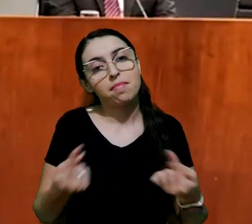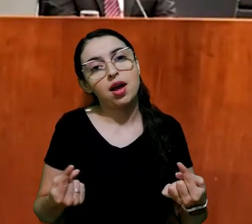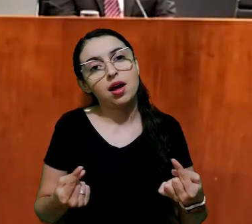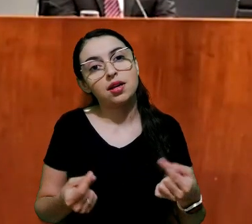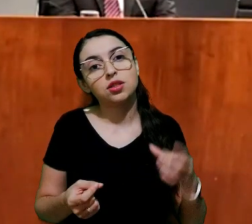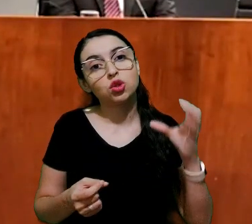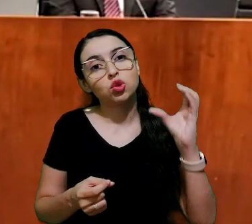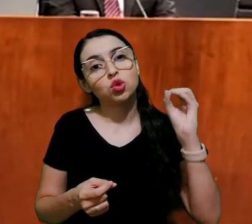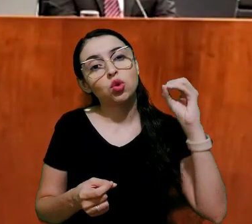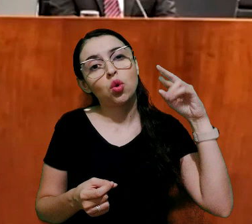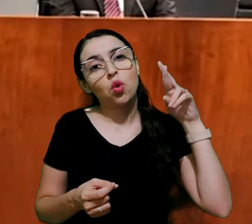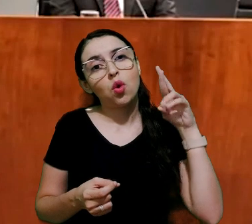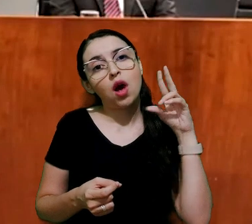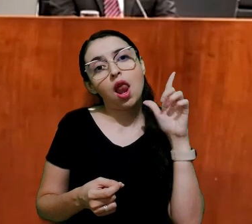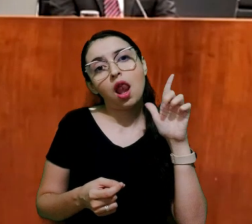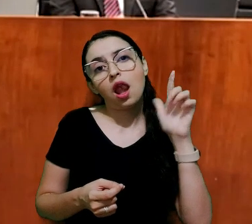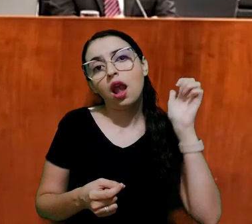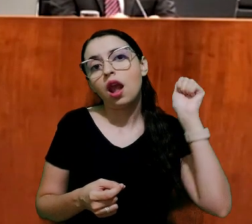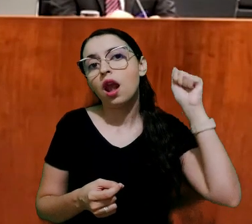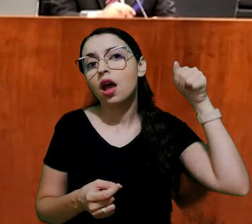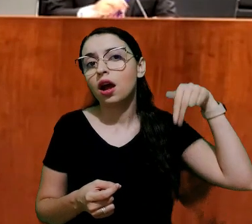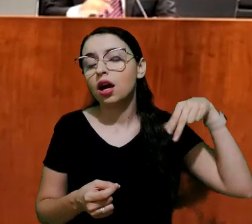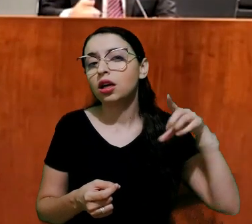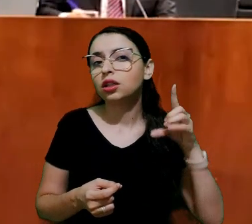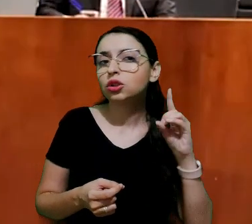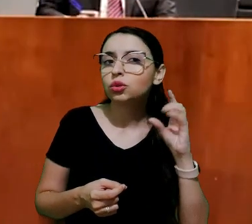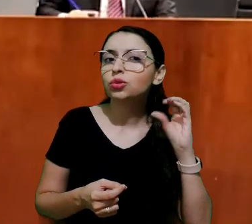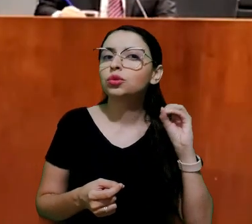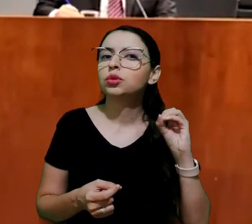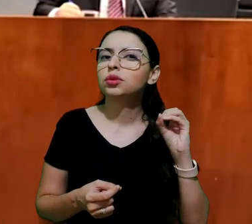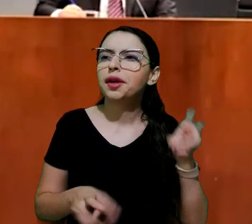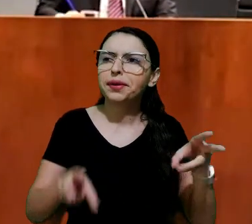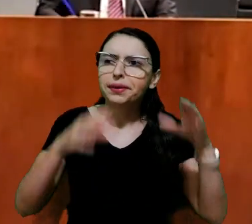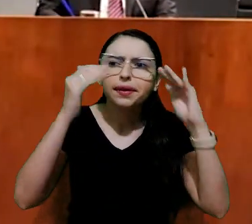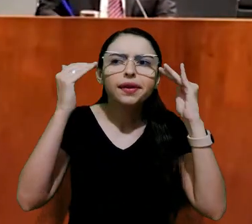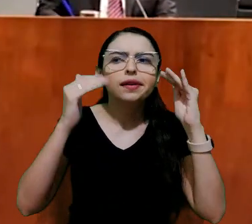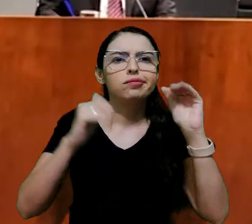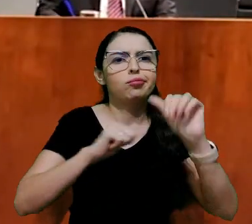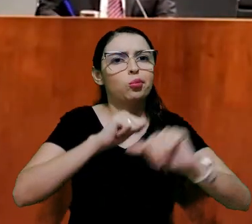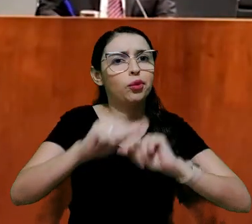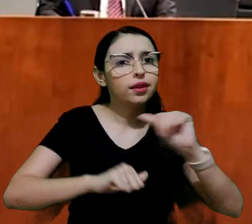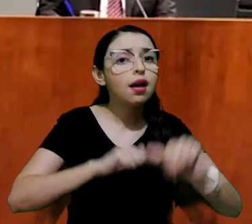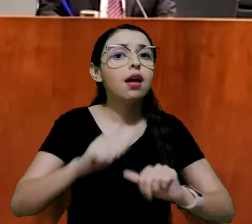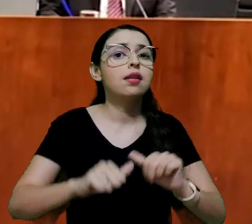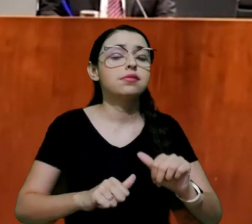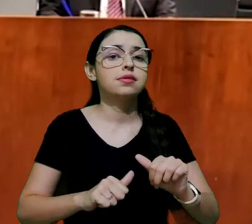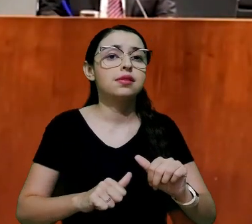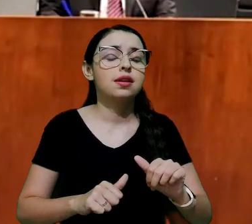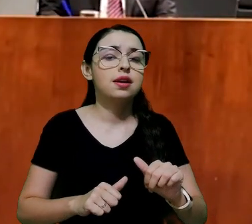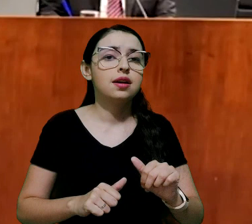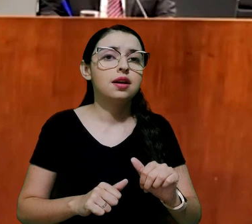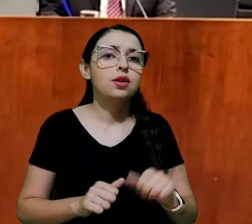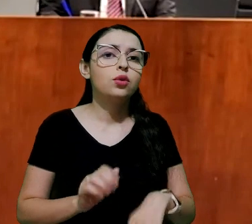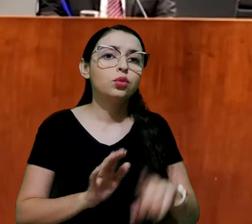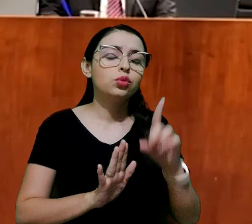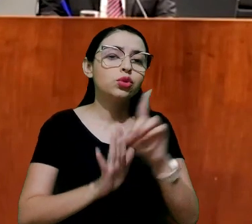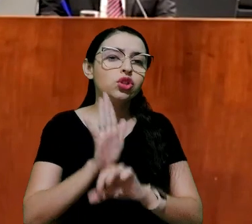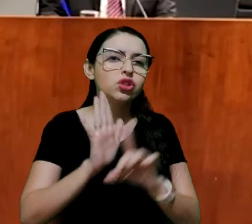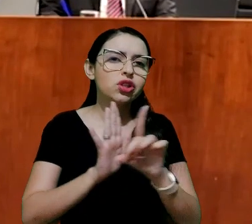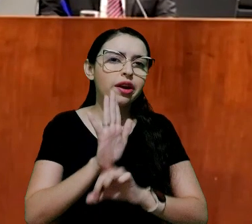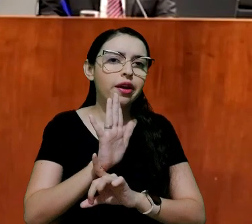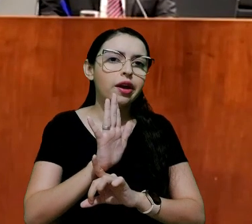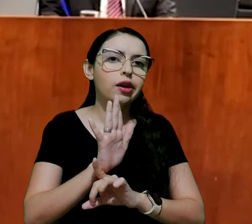Haverá um ocaso da codificação. Então, o sistema de direito civil não está mais